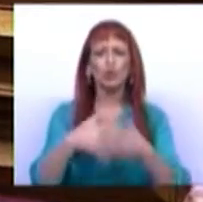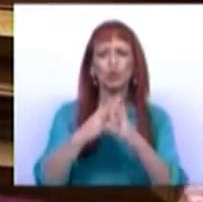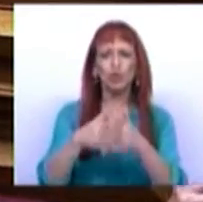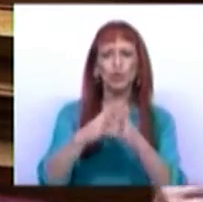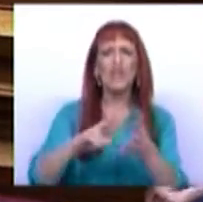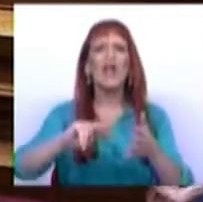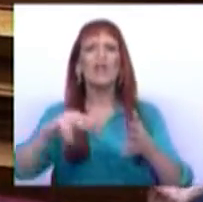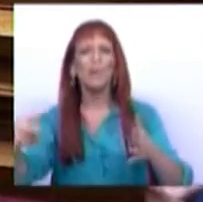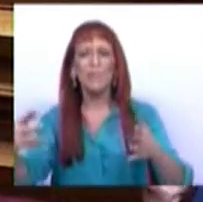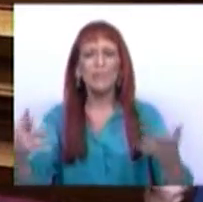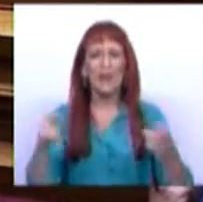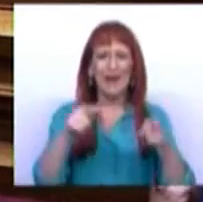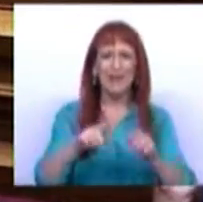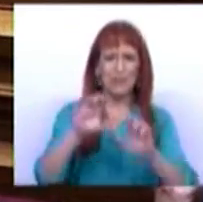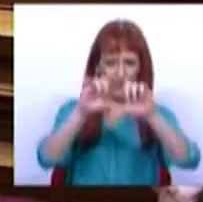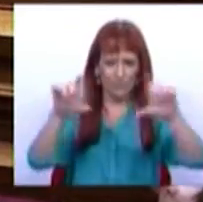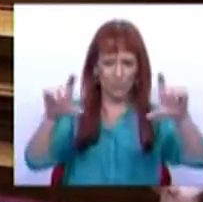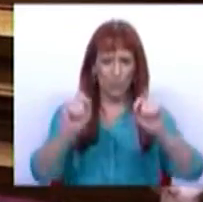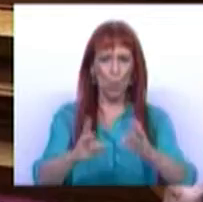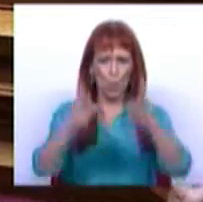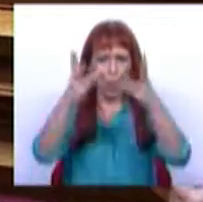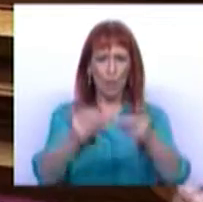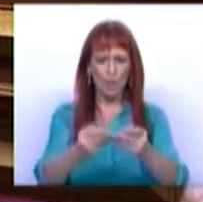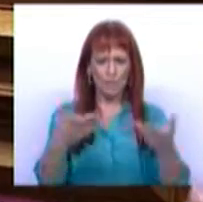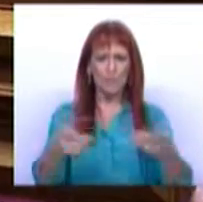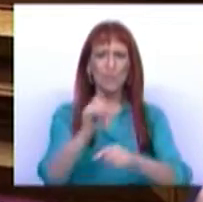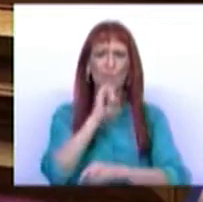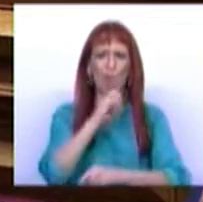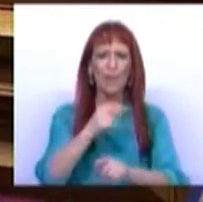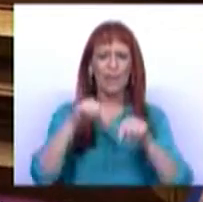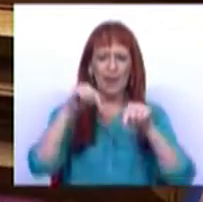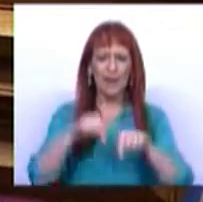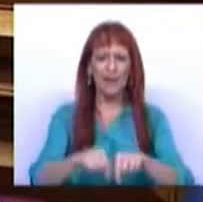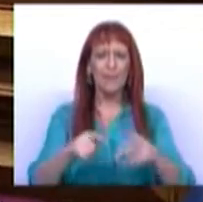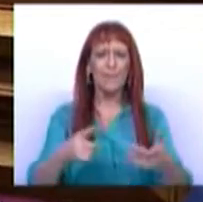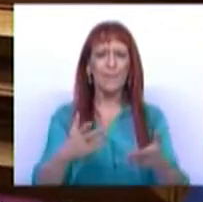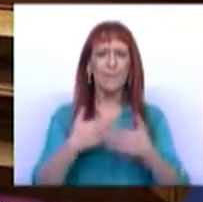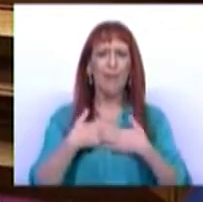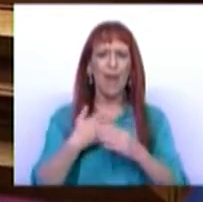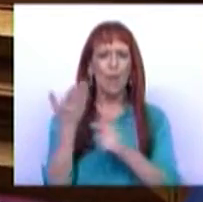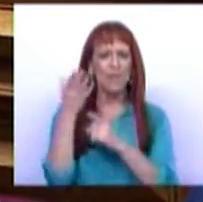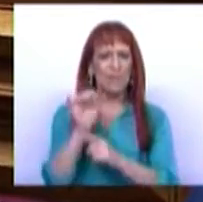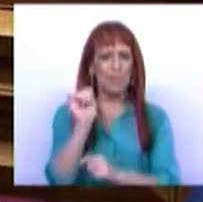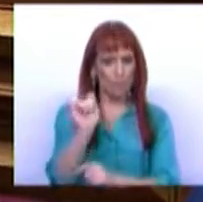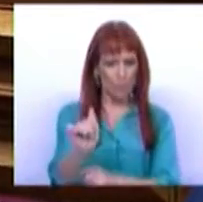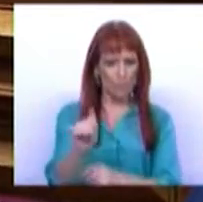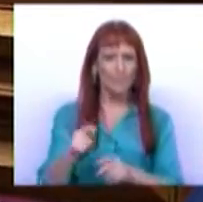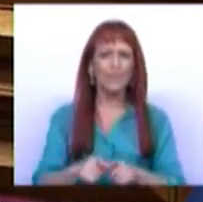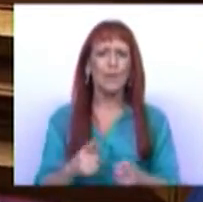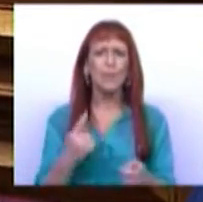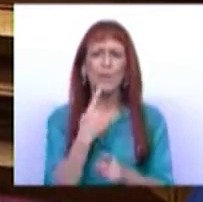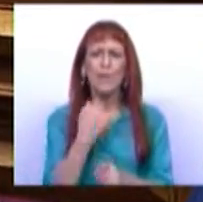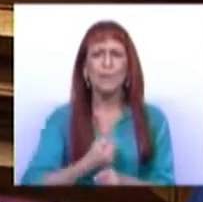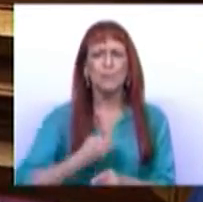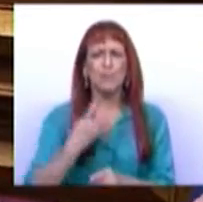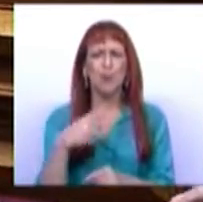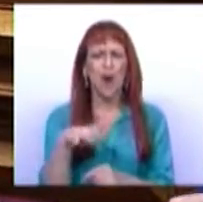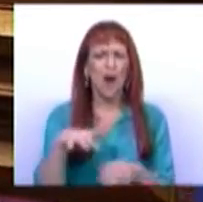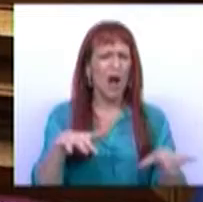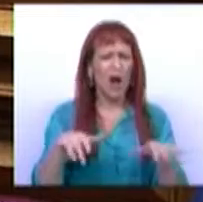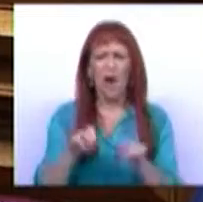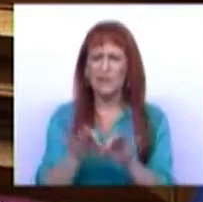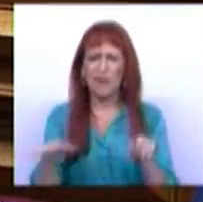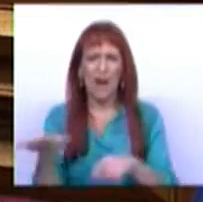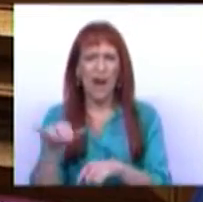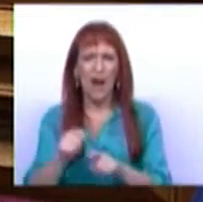estruturais. Este capítulo do orçamento pode-nos dar aqui um bom exemplo, porque há muitos domínios,